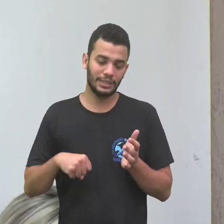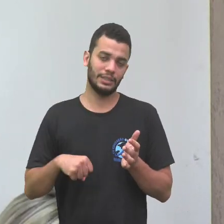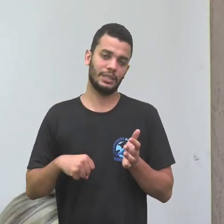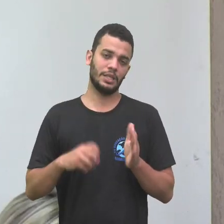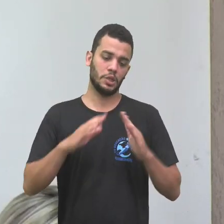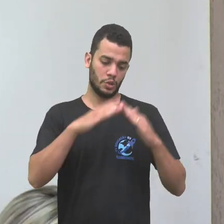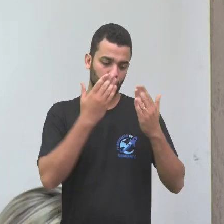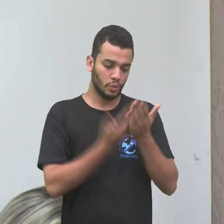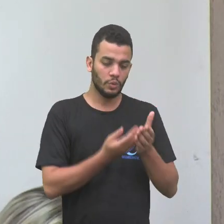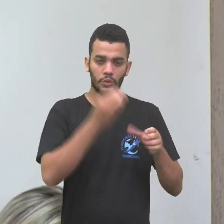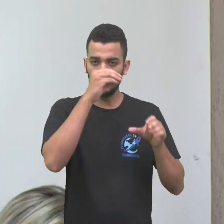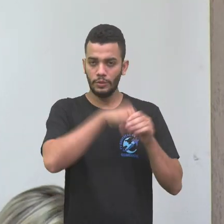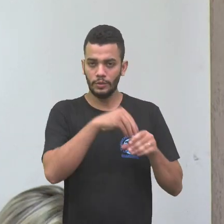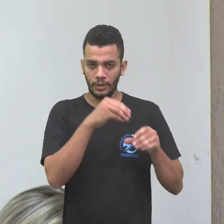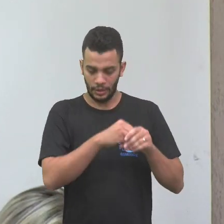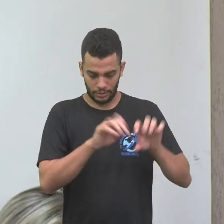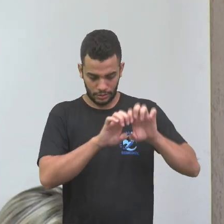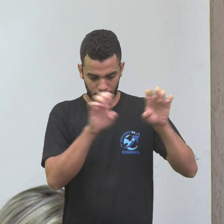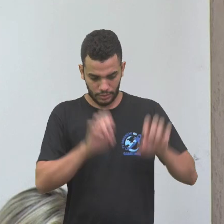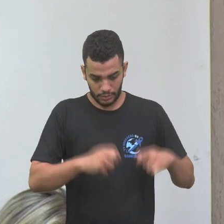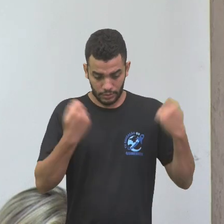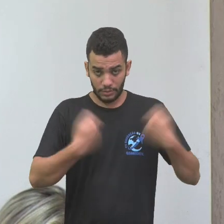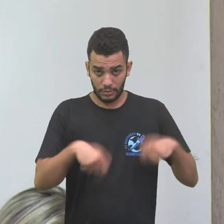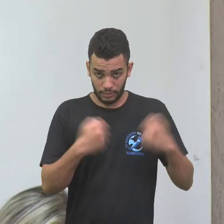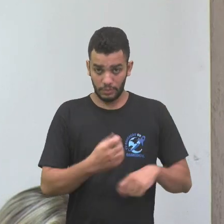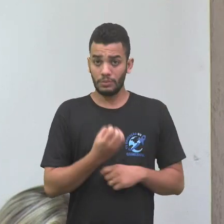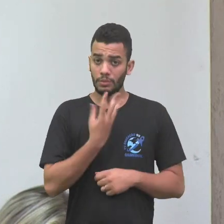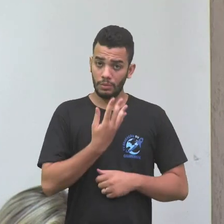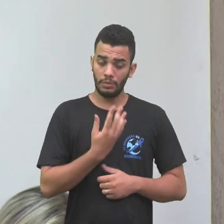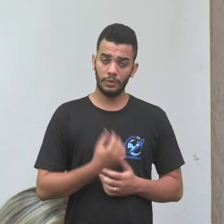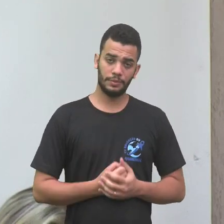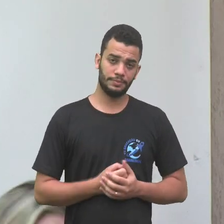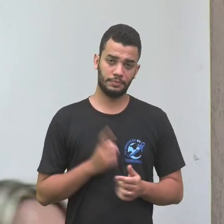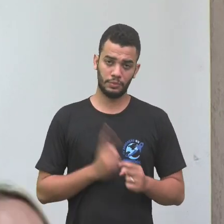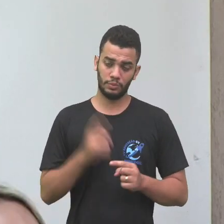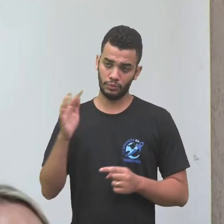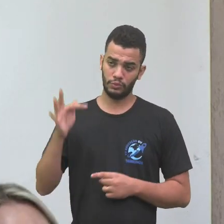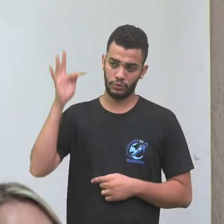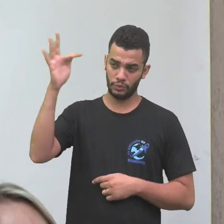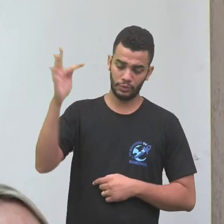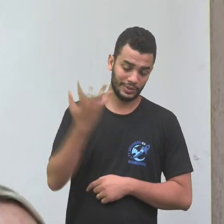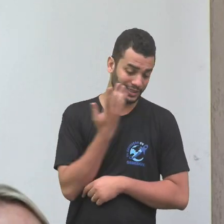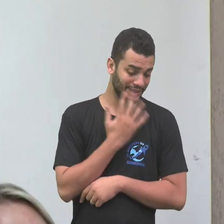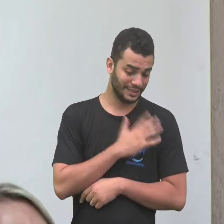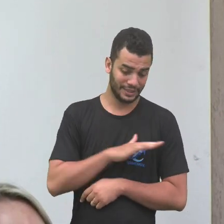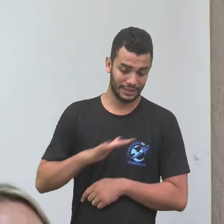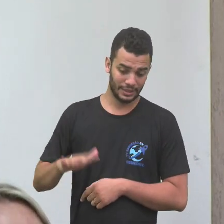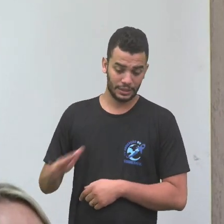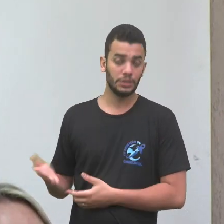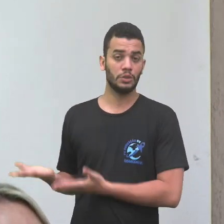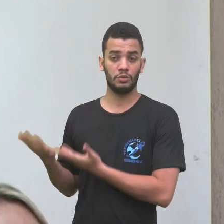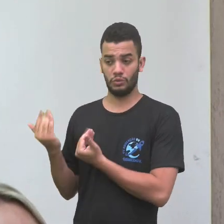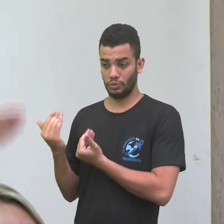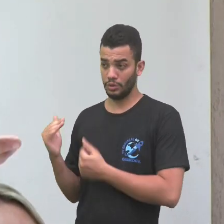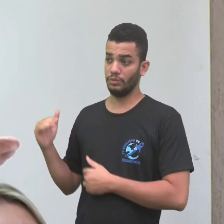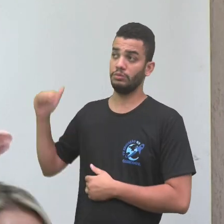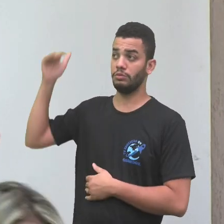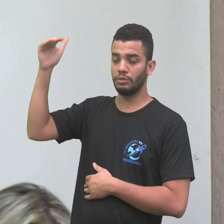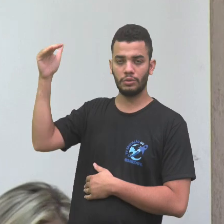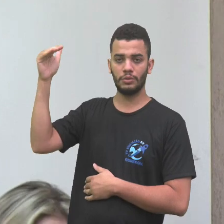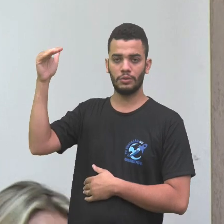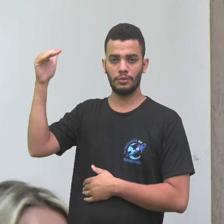com pouco tempo, são eles que vão estar decidindo o futuro do país, o futuro da nossa cidade, né? Então, isso aí vai ser